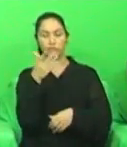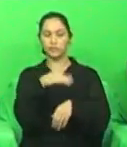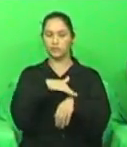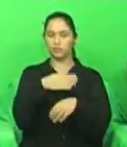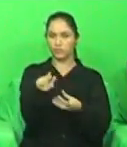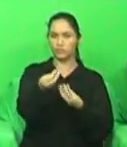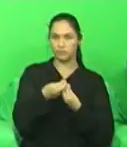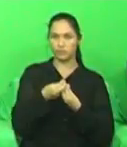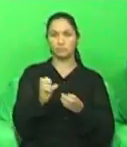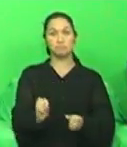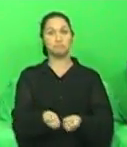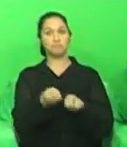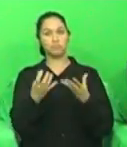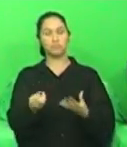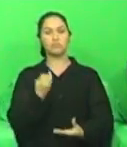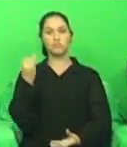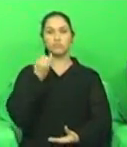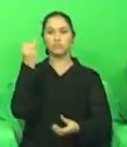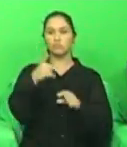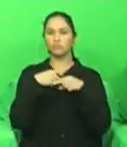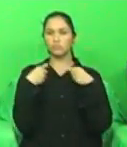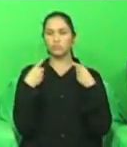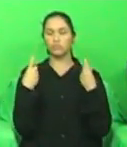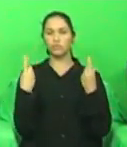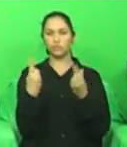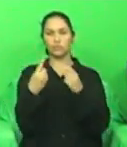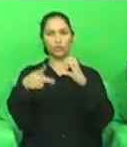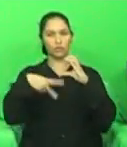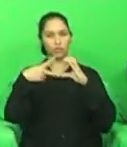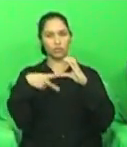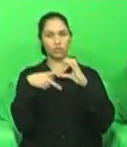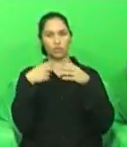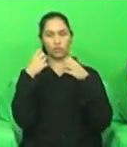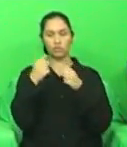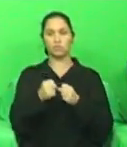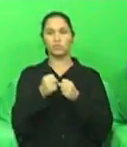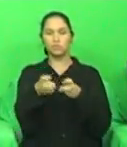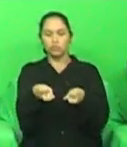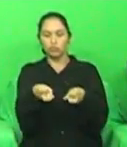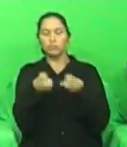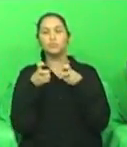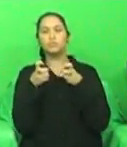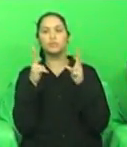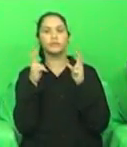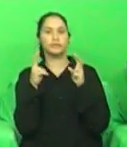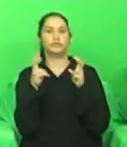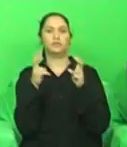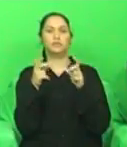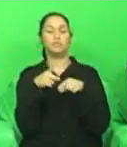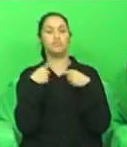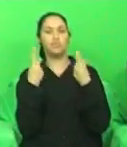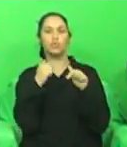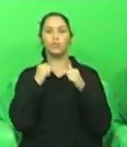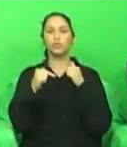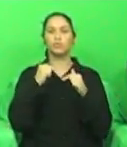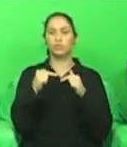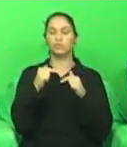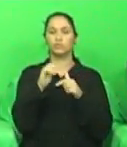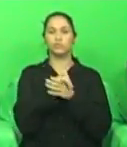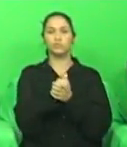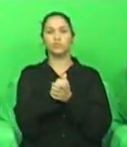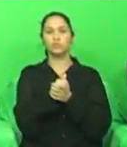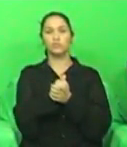é importante essa casa começar a perceber exatamente esse fator já tivemos aqui falando sobre o marco regulatório